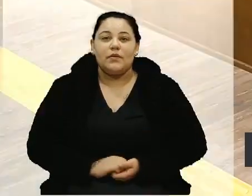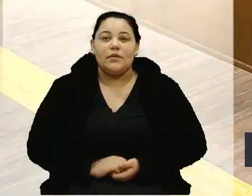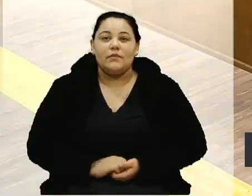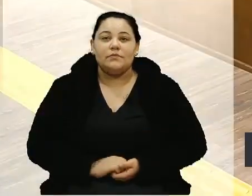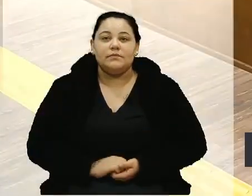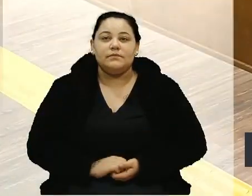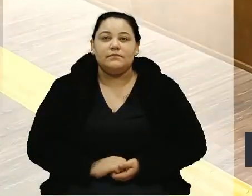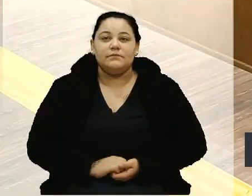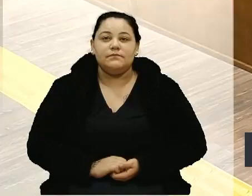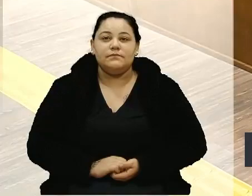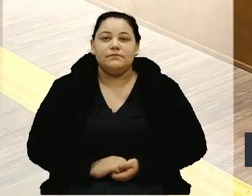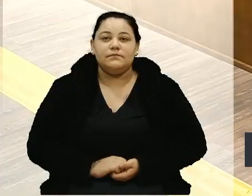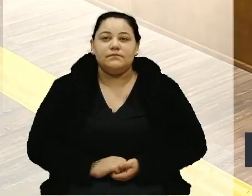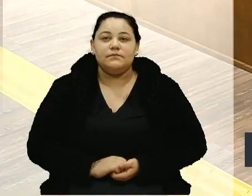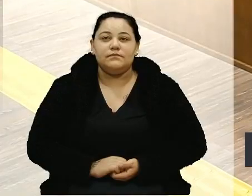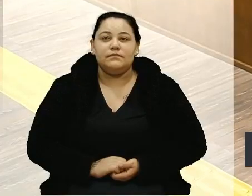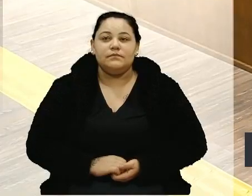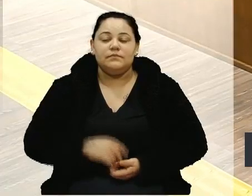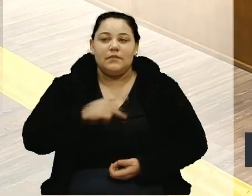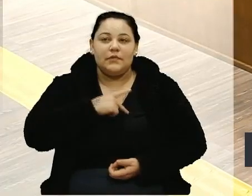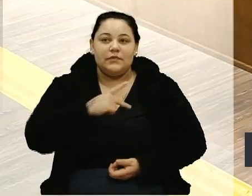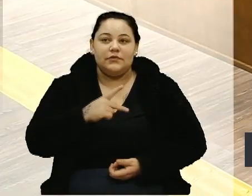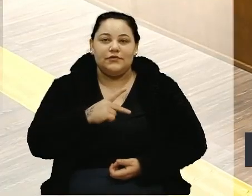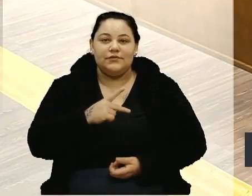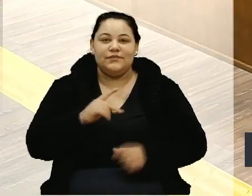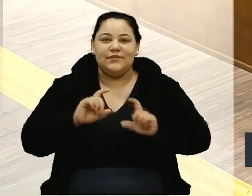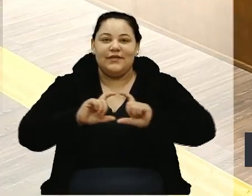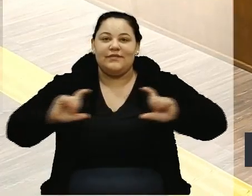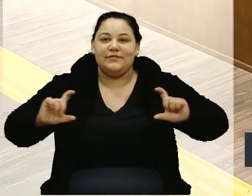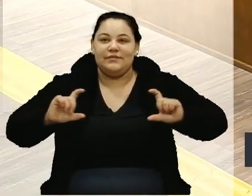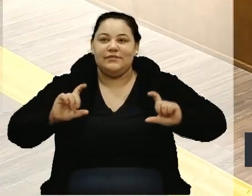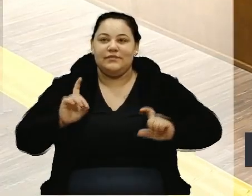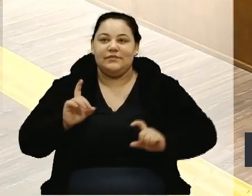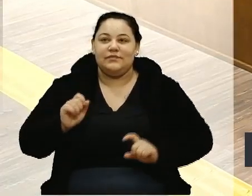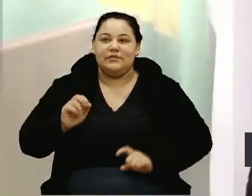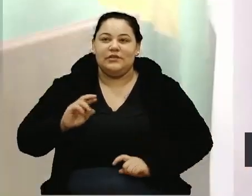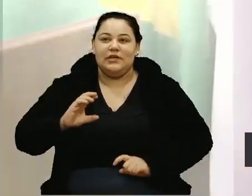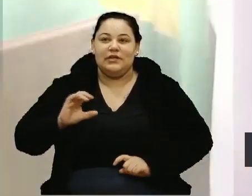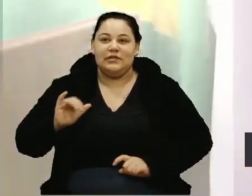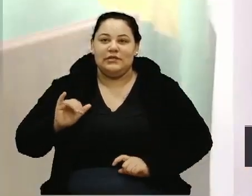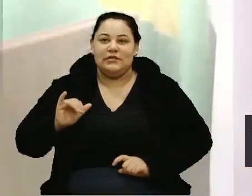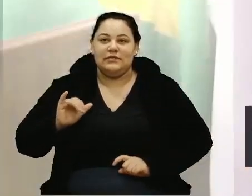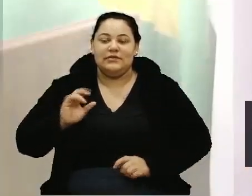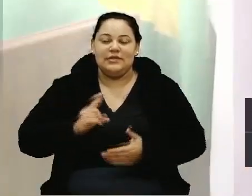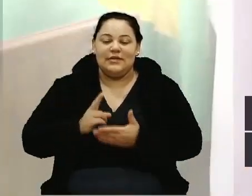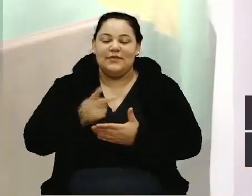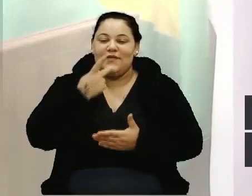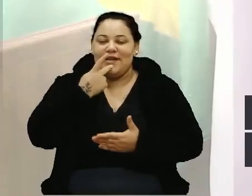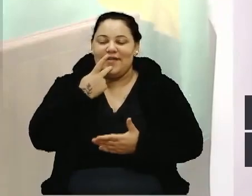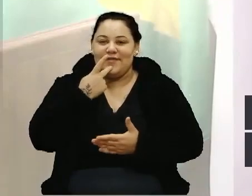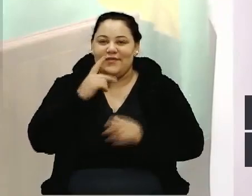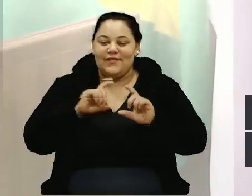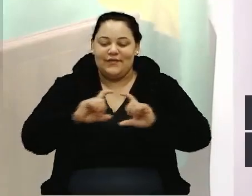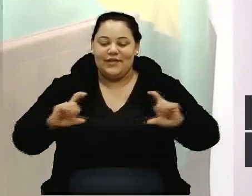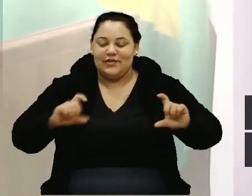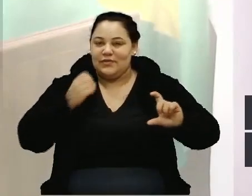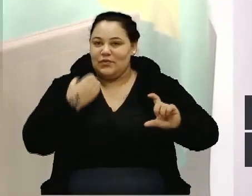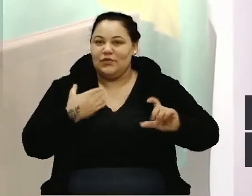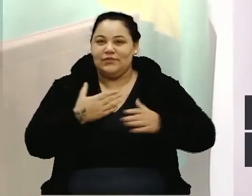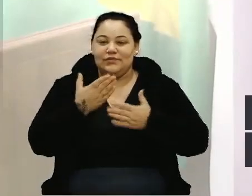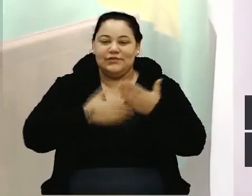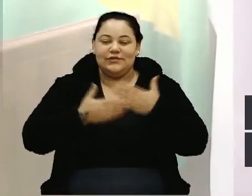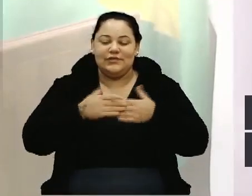Representante. Uma frase do Darcy Jesus, ela sempre trazia frases boas, né? Tudo que se faz com amor,